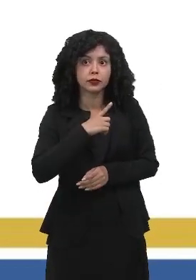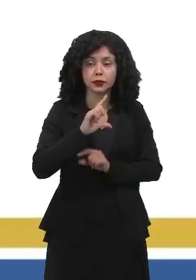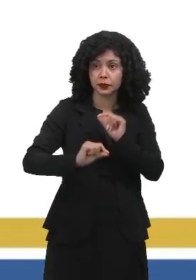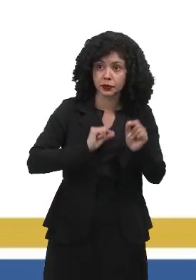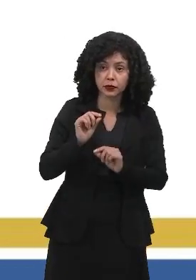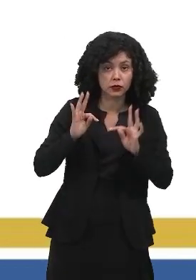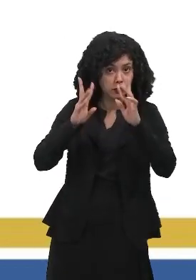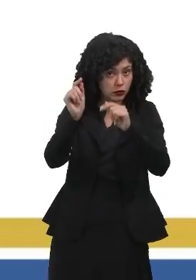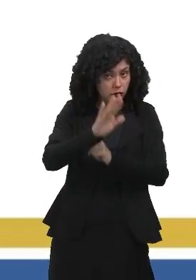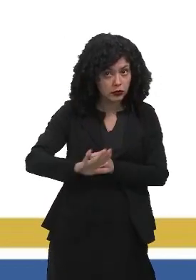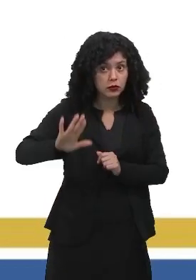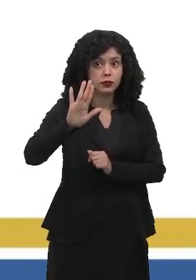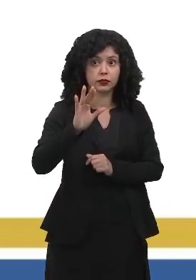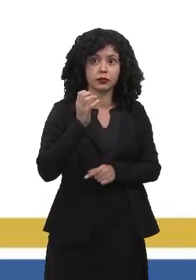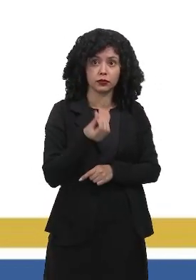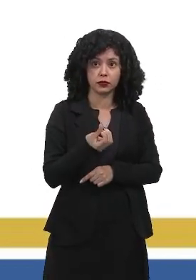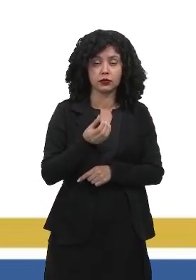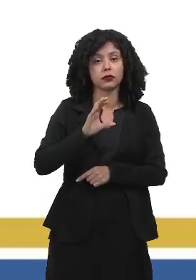um total de